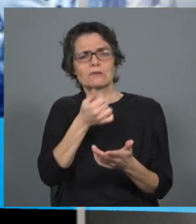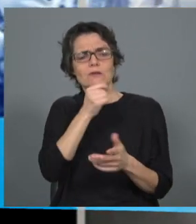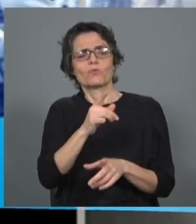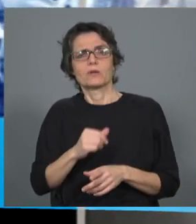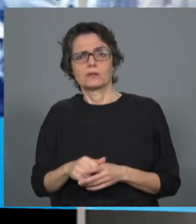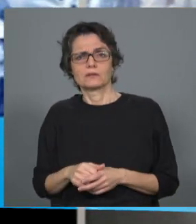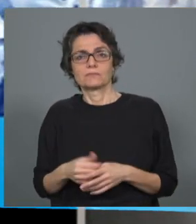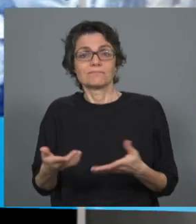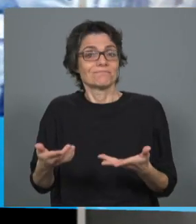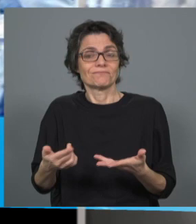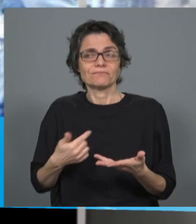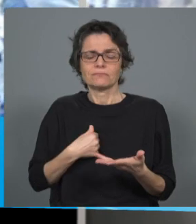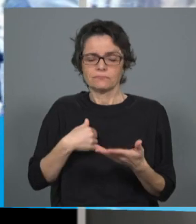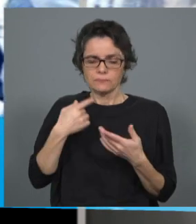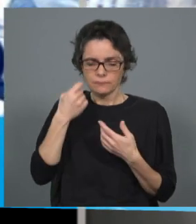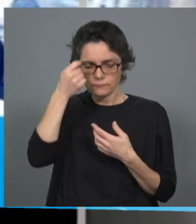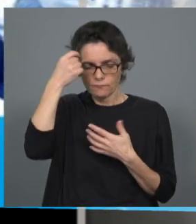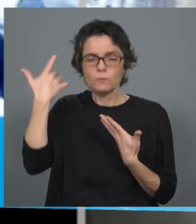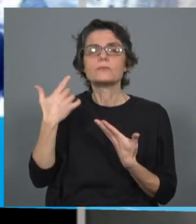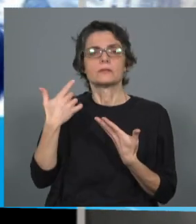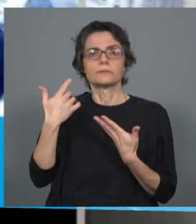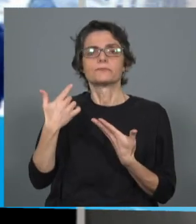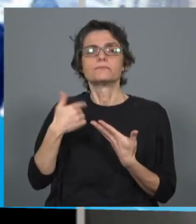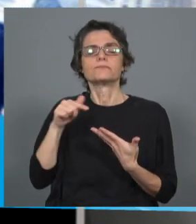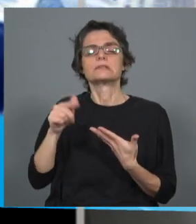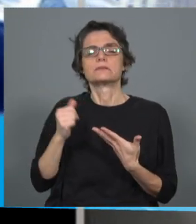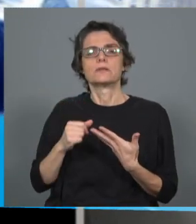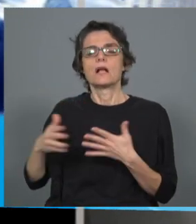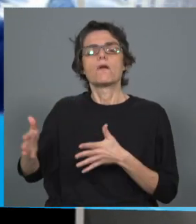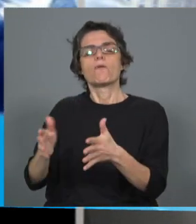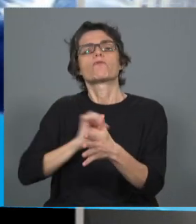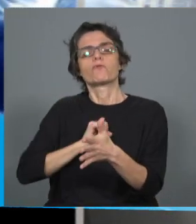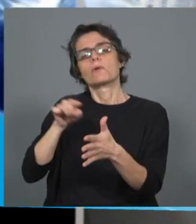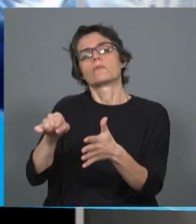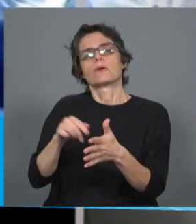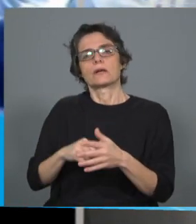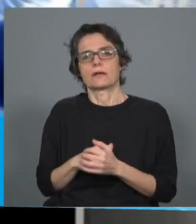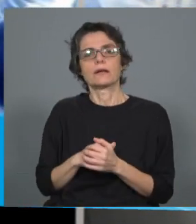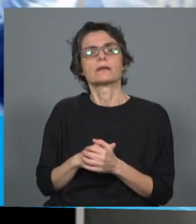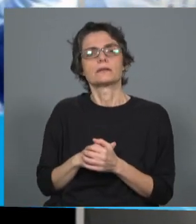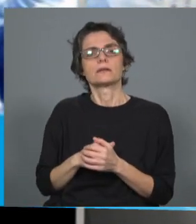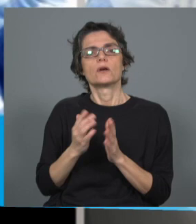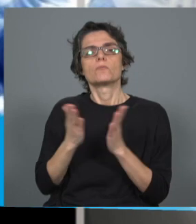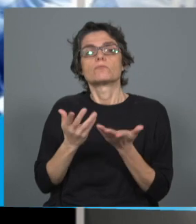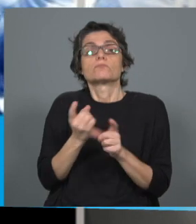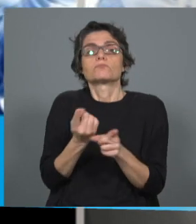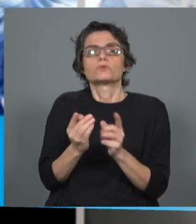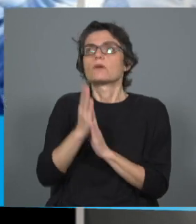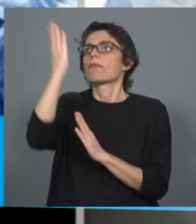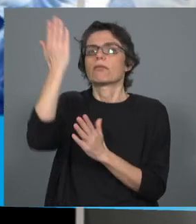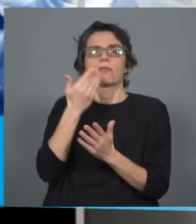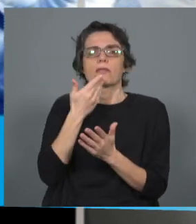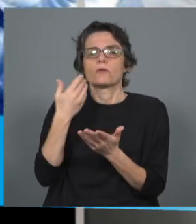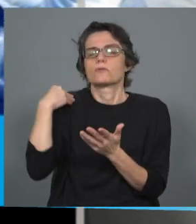E fez-me caminhar e perceber que aquilo que eu andava à procura em tantos lados, só Deus é que